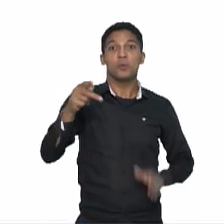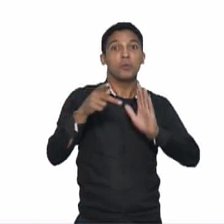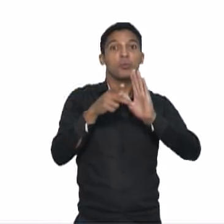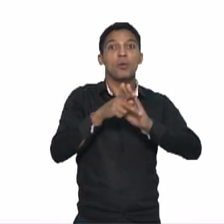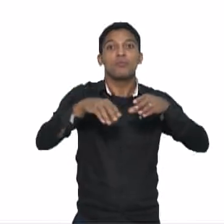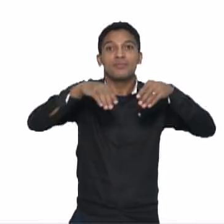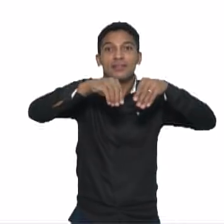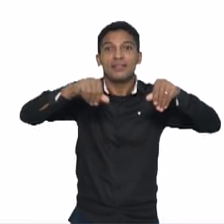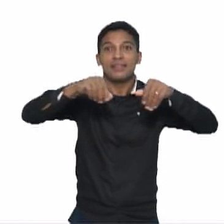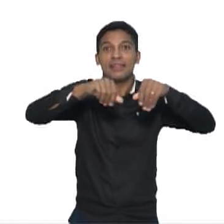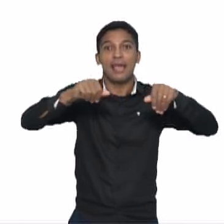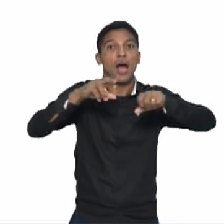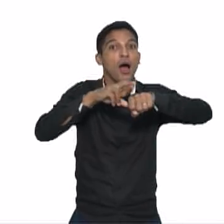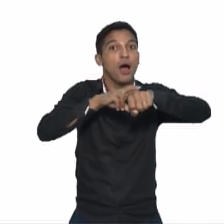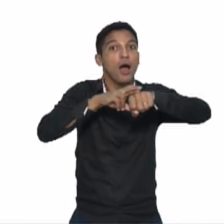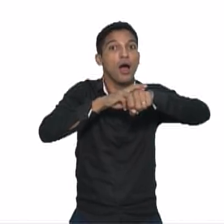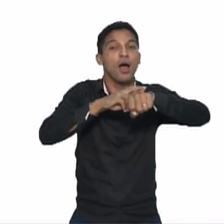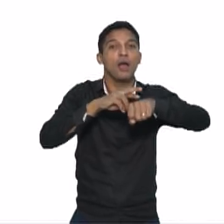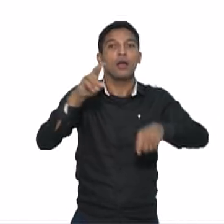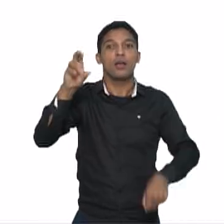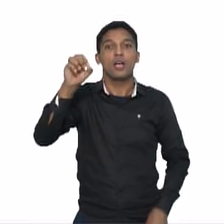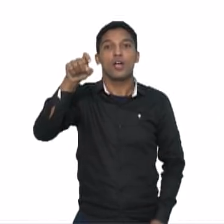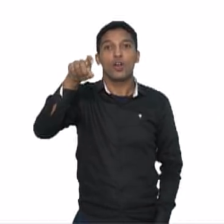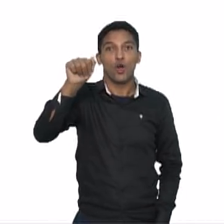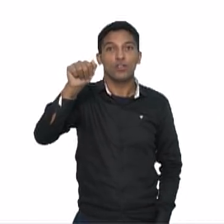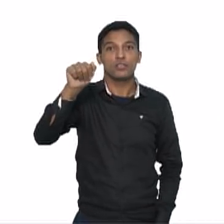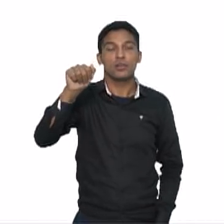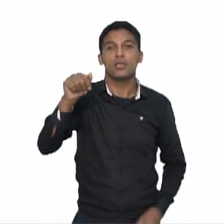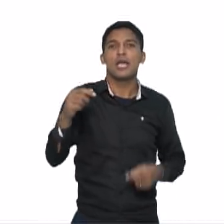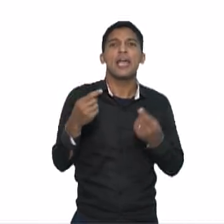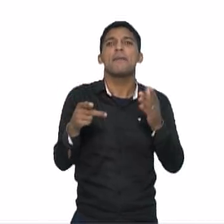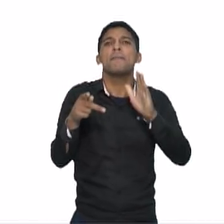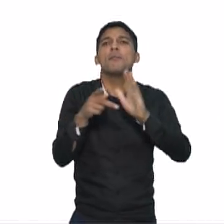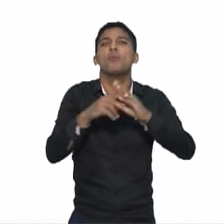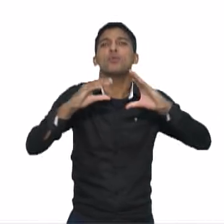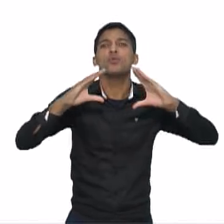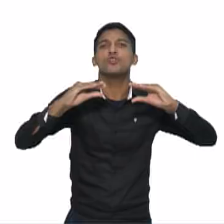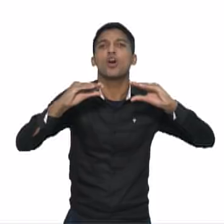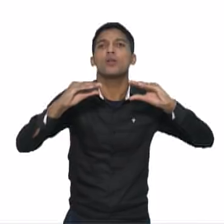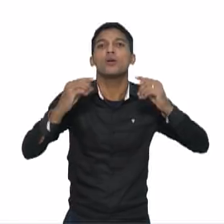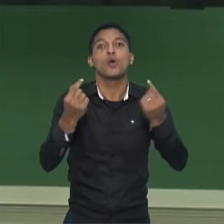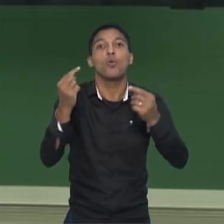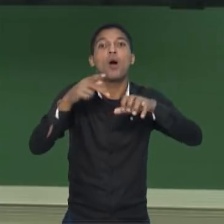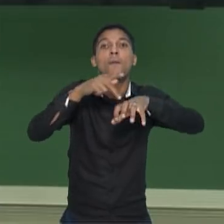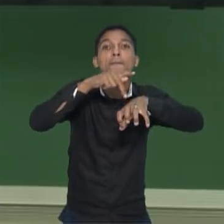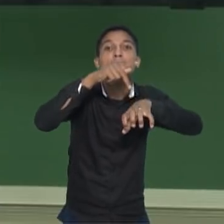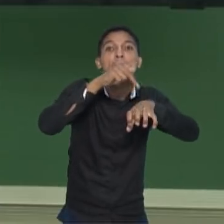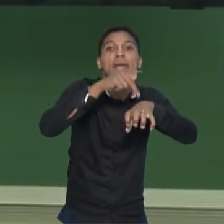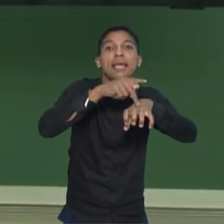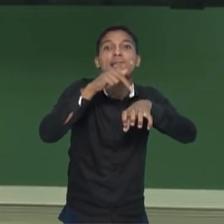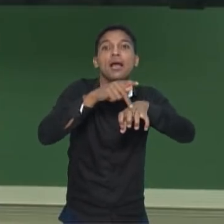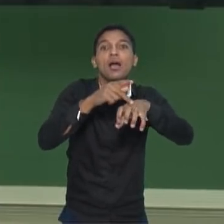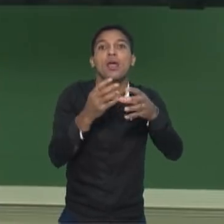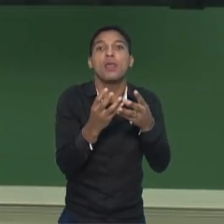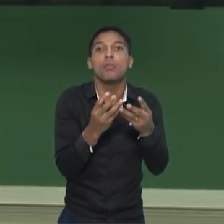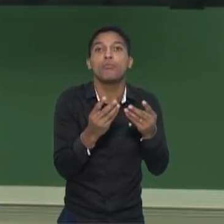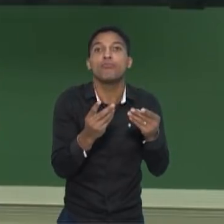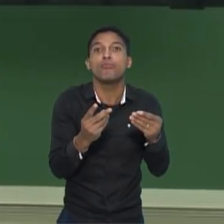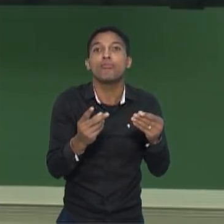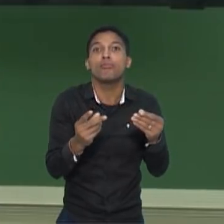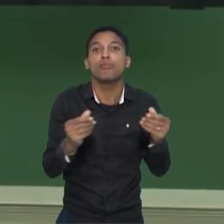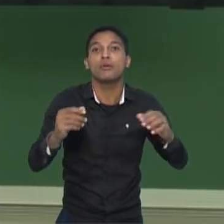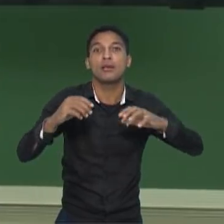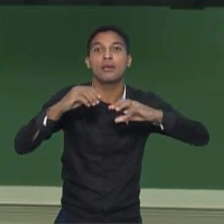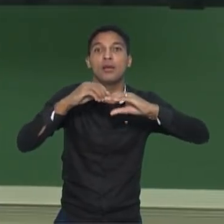é formado principalmente do desgaste de qual rocha? Então, a terra roxa que